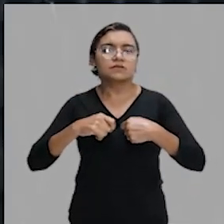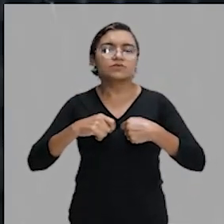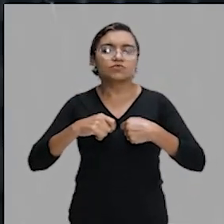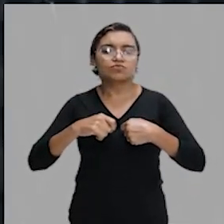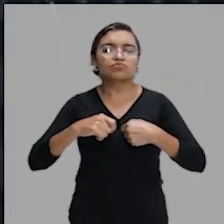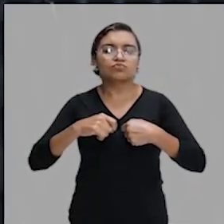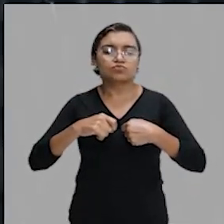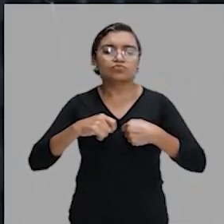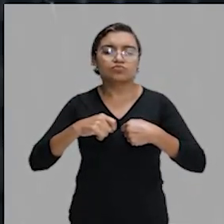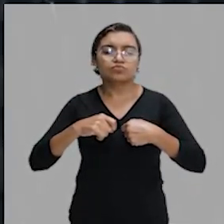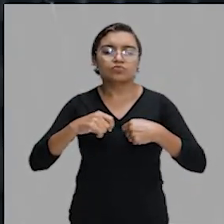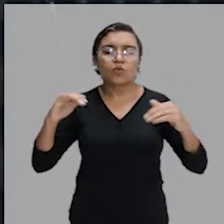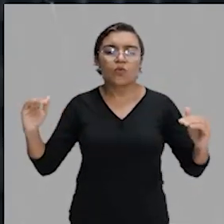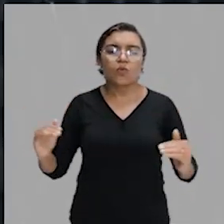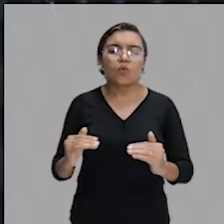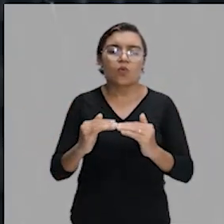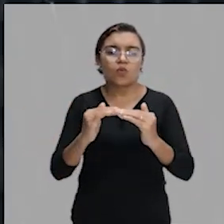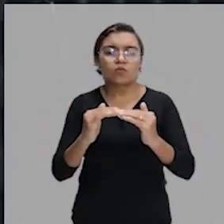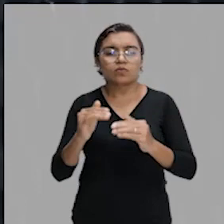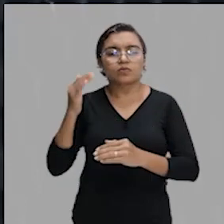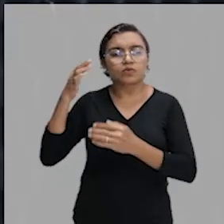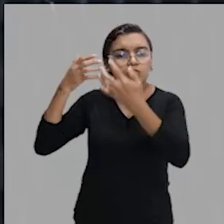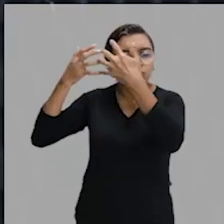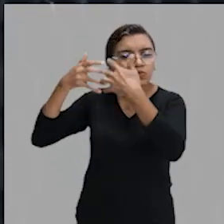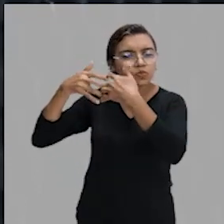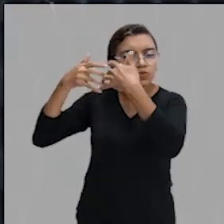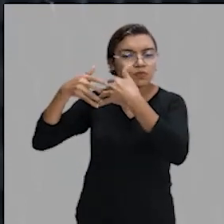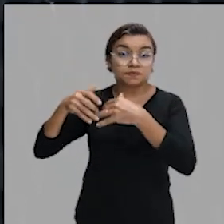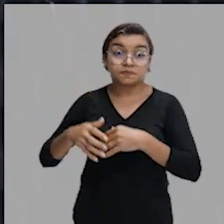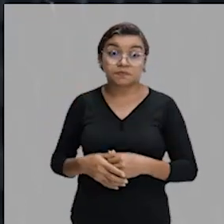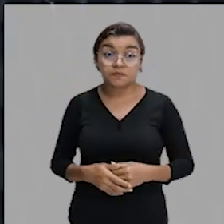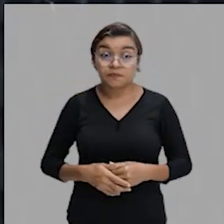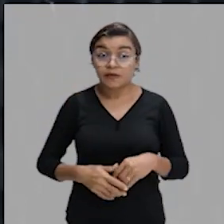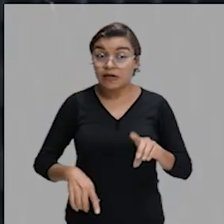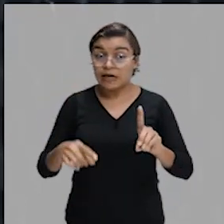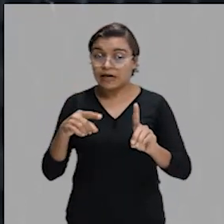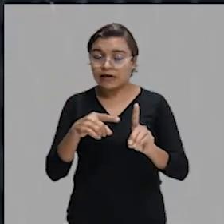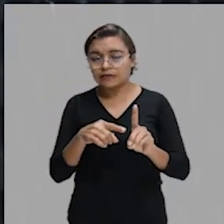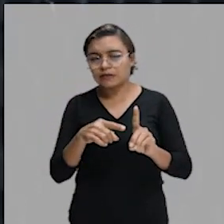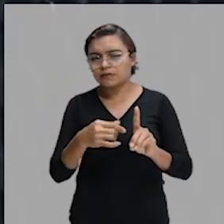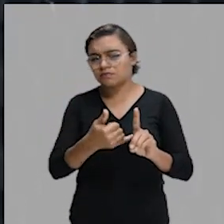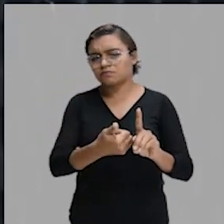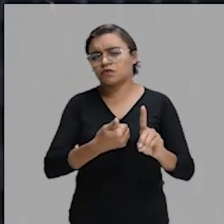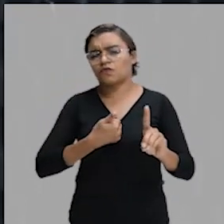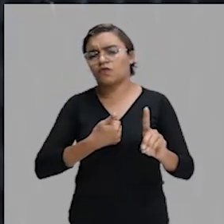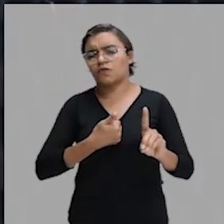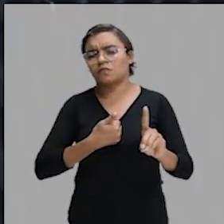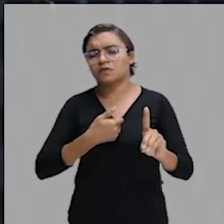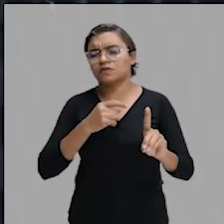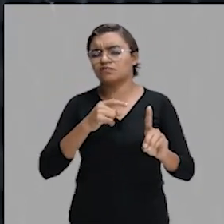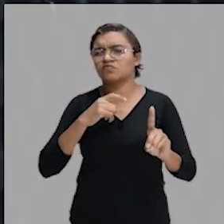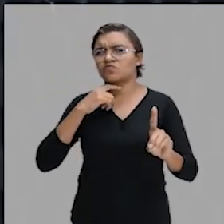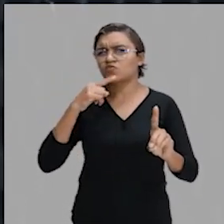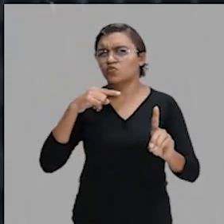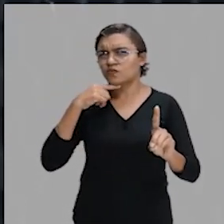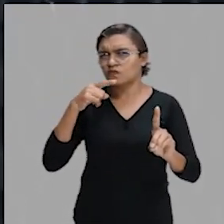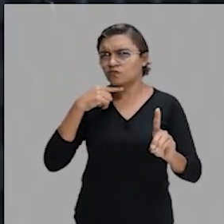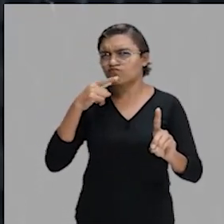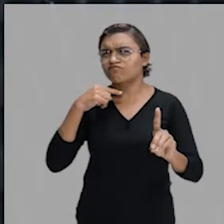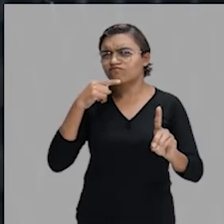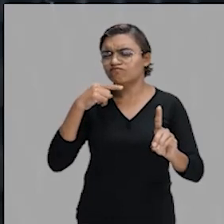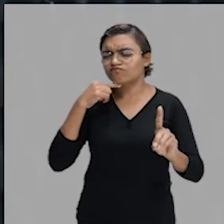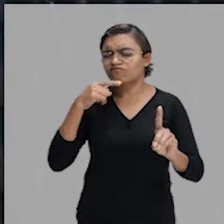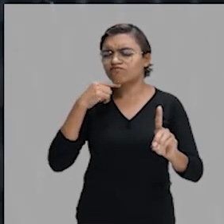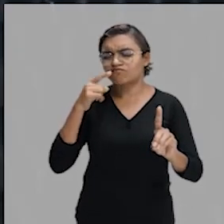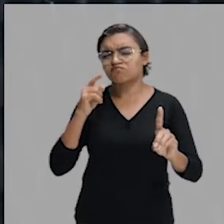dúvida nenhuma, para a constituição de um silogismo. Tá? A letra D, ela me dá uma informação que é duvidosa.